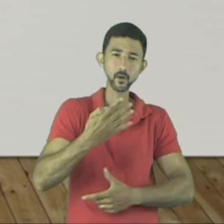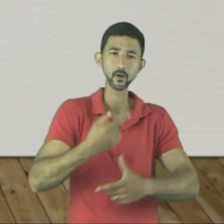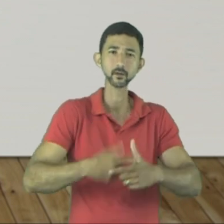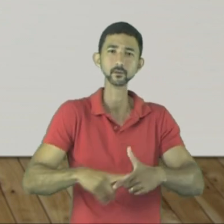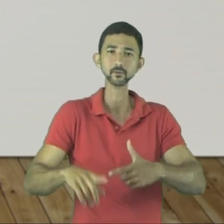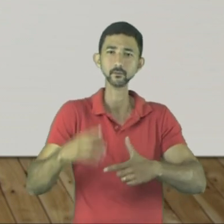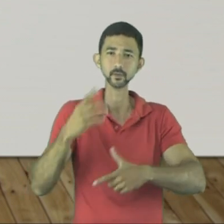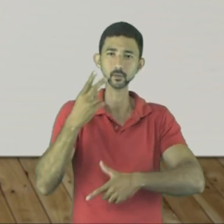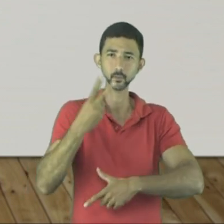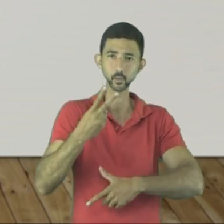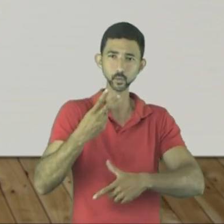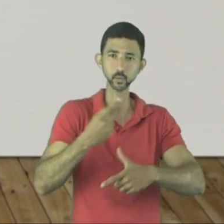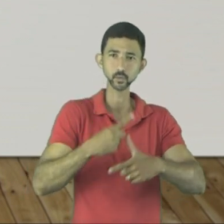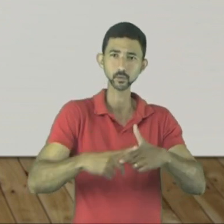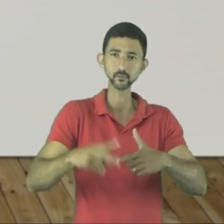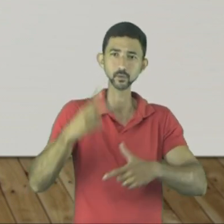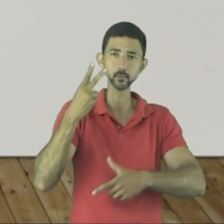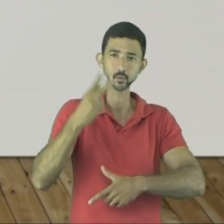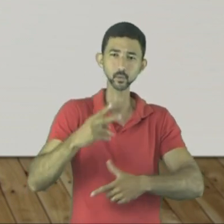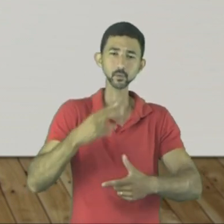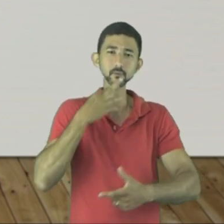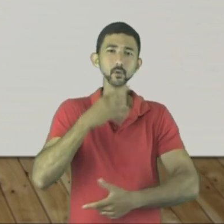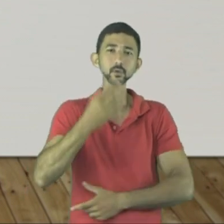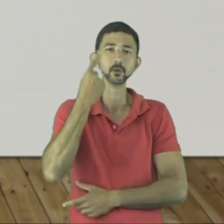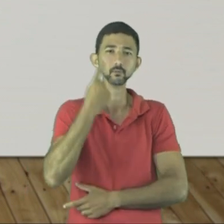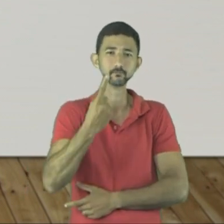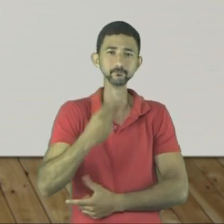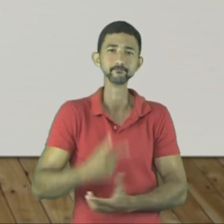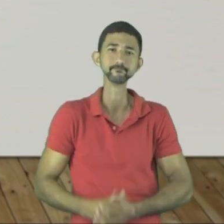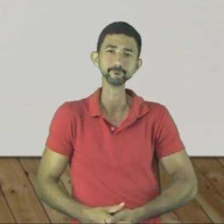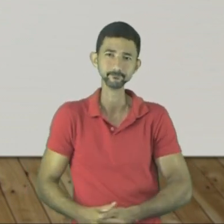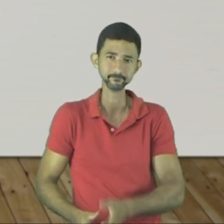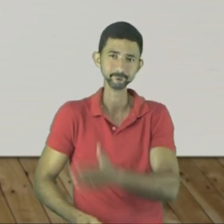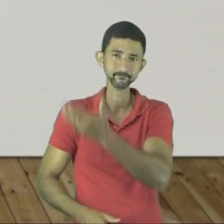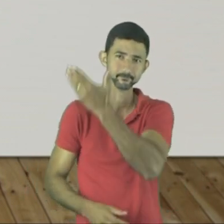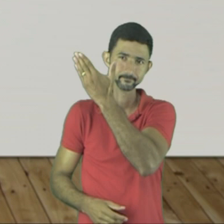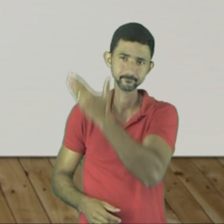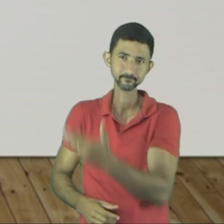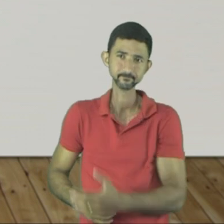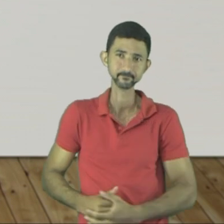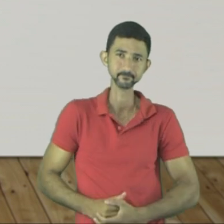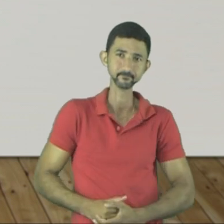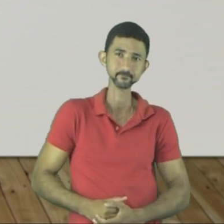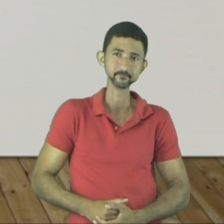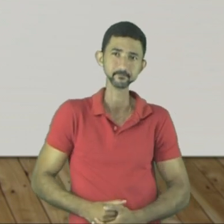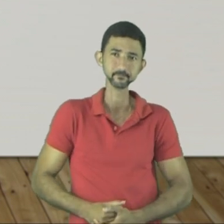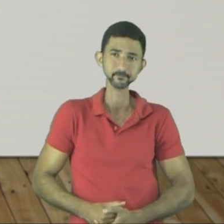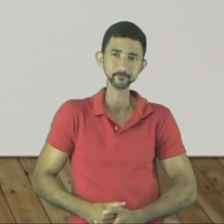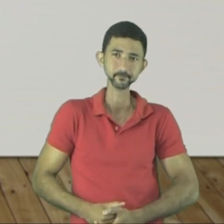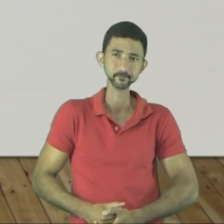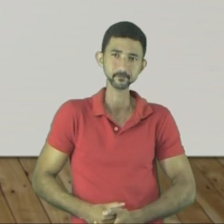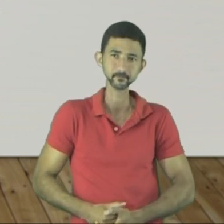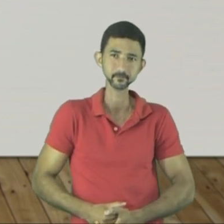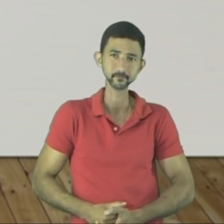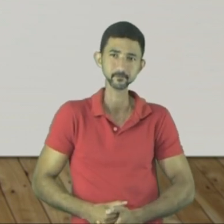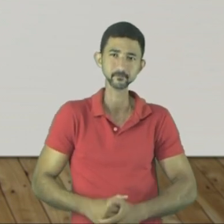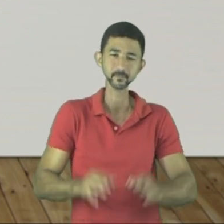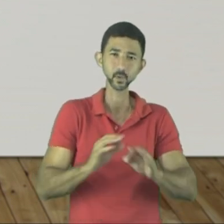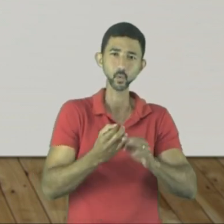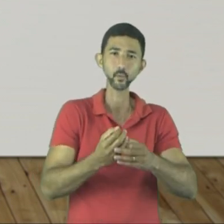Por 2, que deu 2. Por 2, que deu 1. Então, eu tenho 1, 2, 3, 4, 5. O 2